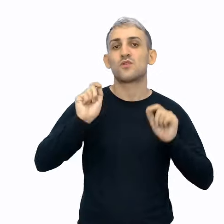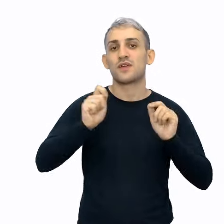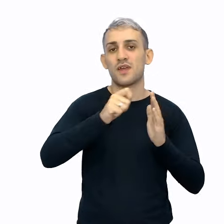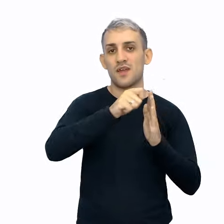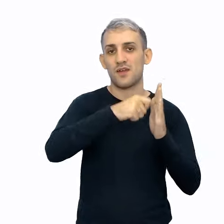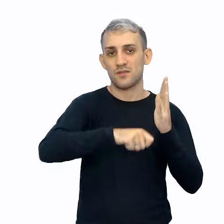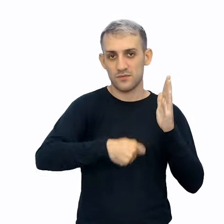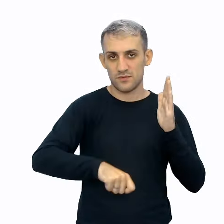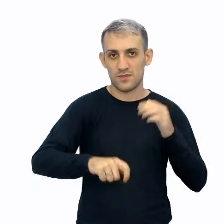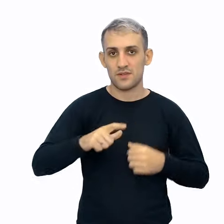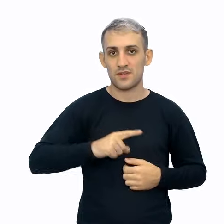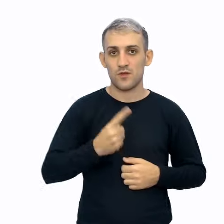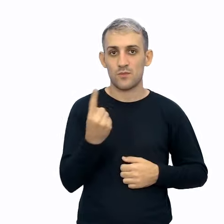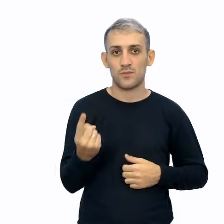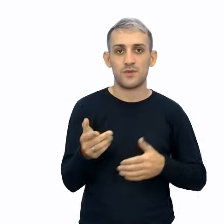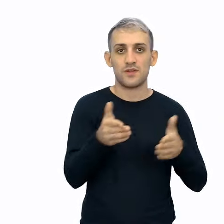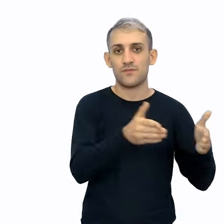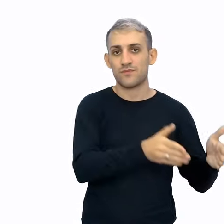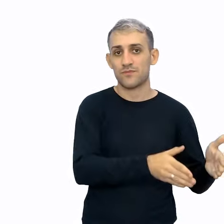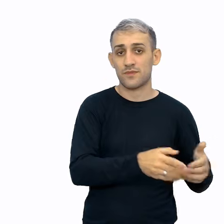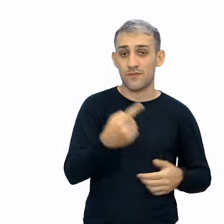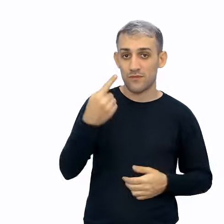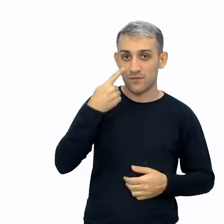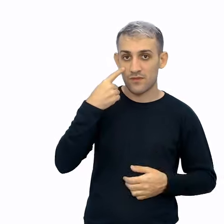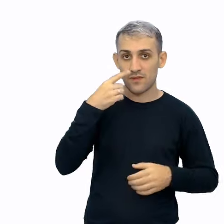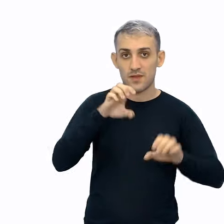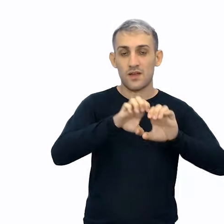no primeiro momento ele vai observar a estrutura